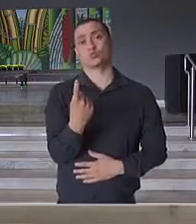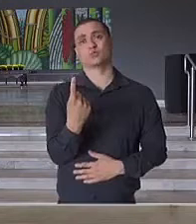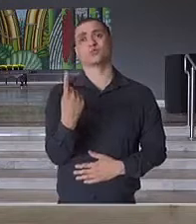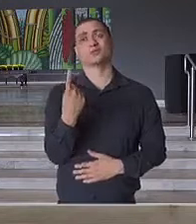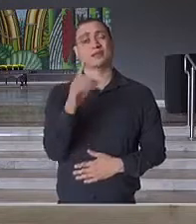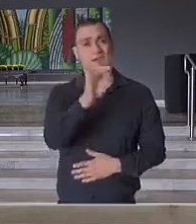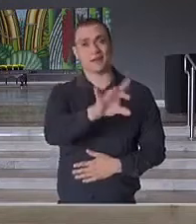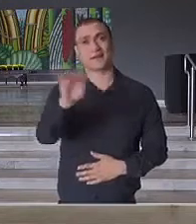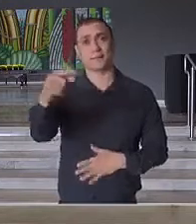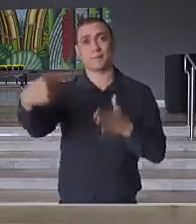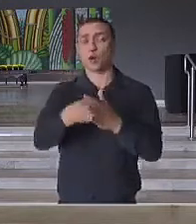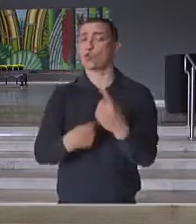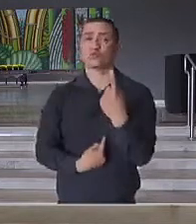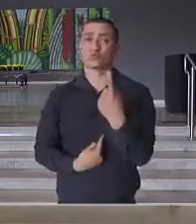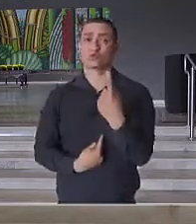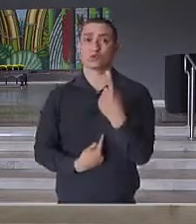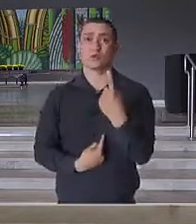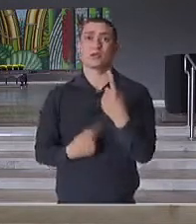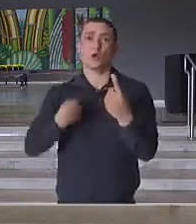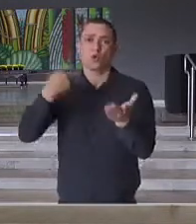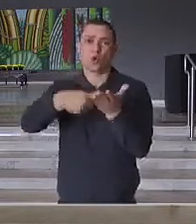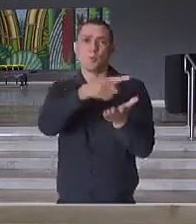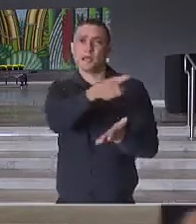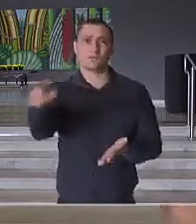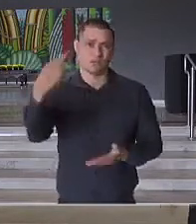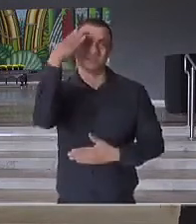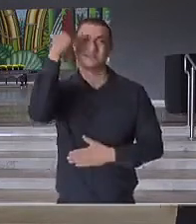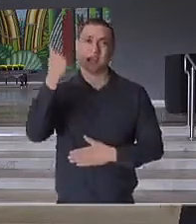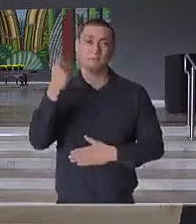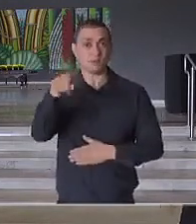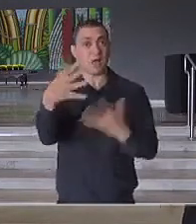por veículo de comunicação. E foi feita uma combinação com vocês e